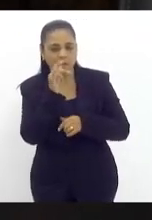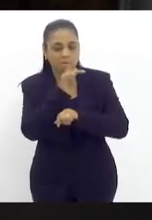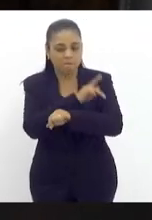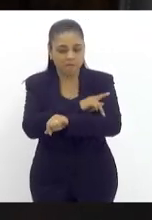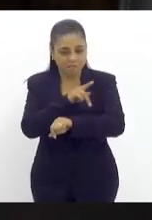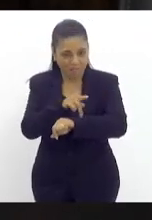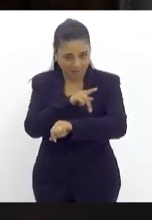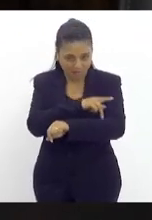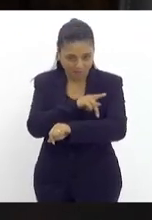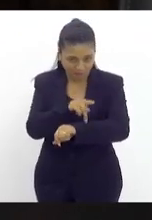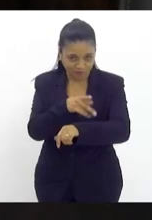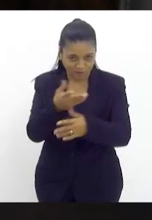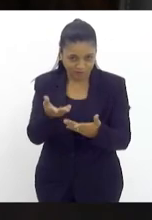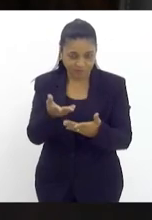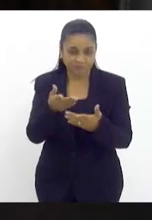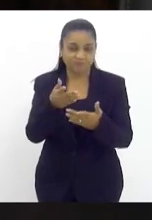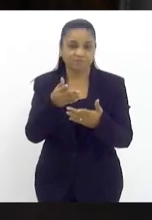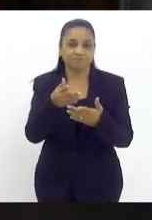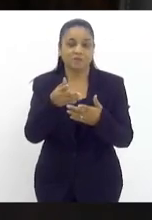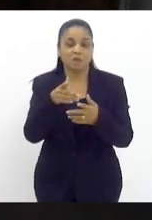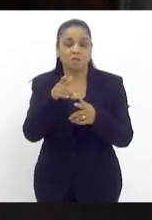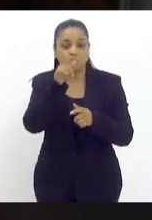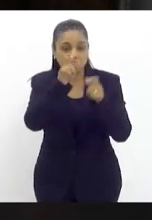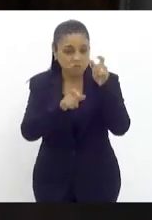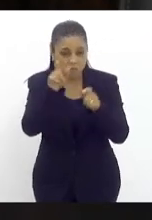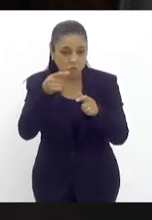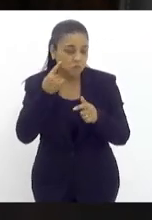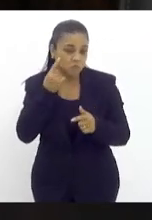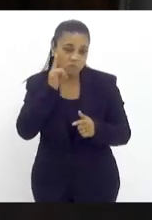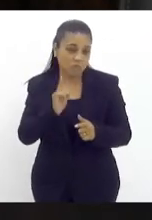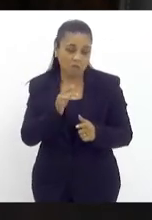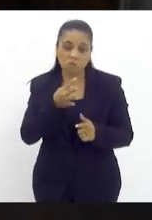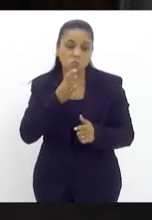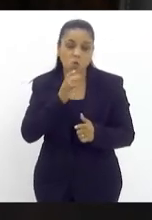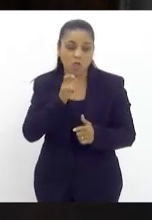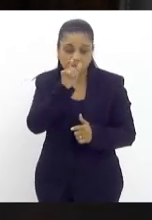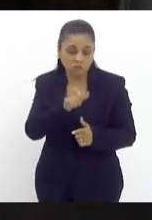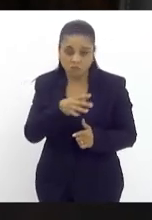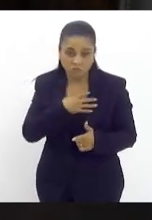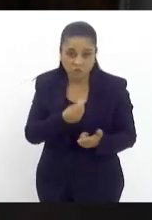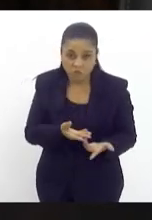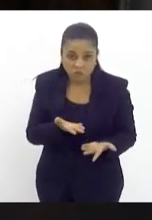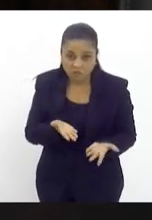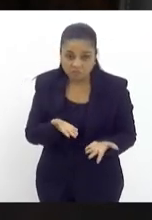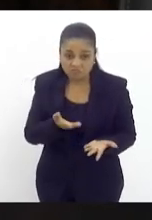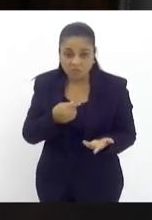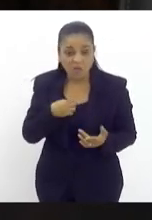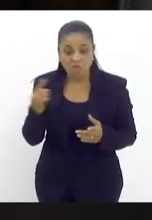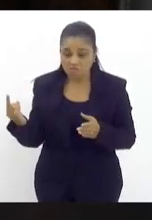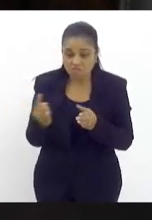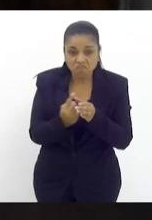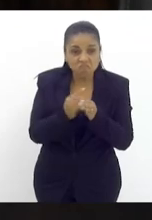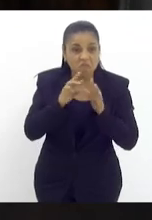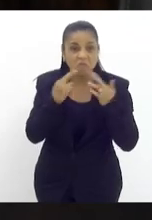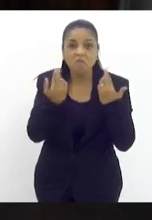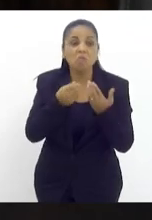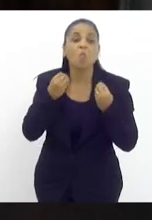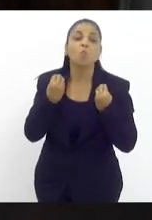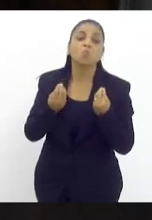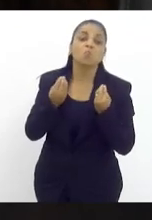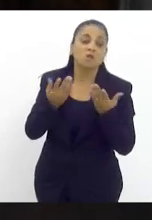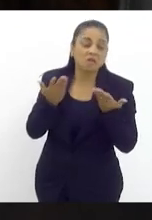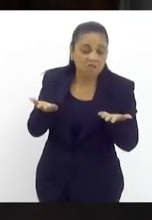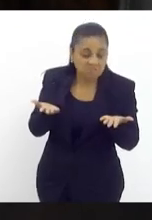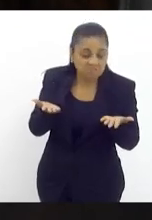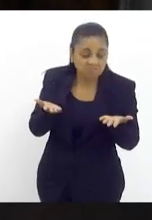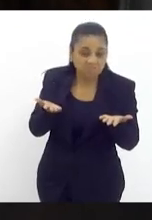pedagogês, né, de um pessoal que mal sabe quem é o filho dele. Né? Pô, o que eu estou fazendo? O que eu vou fazer nessa reunião? Não tem